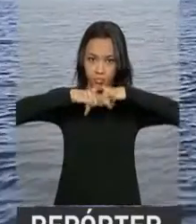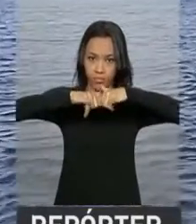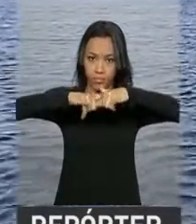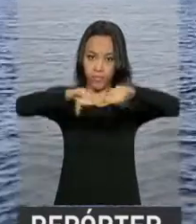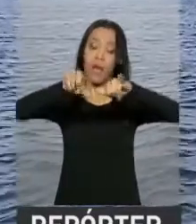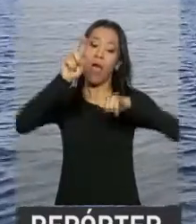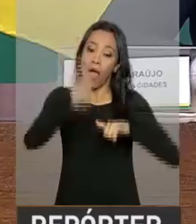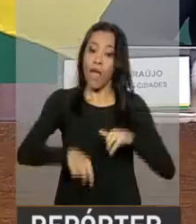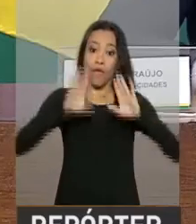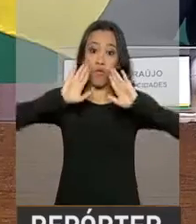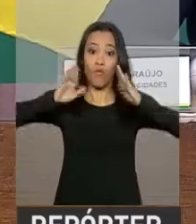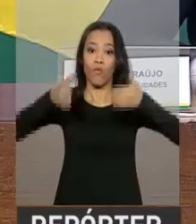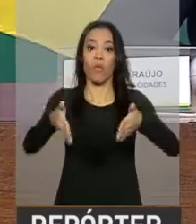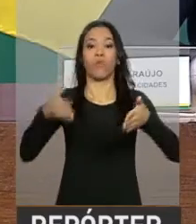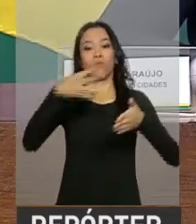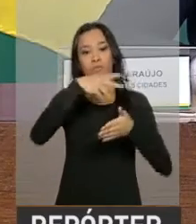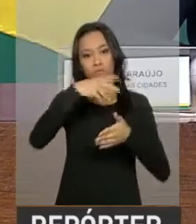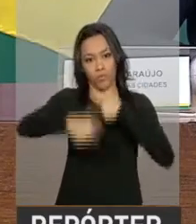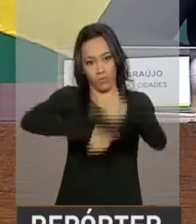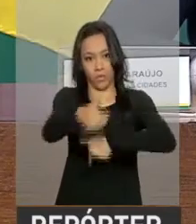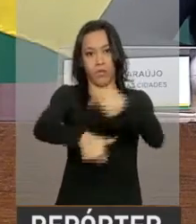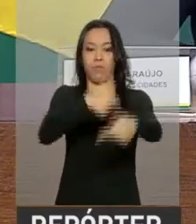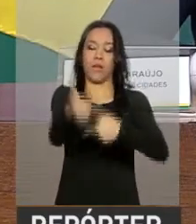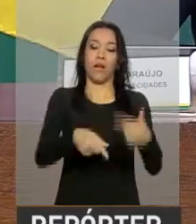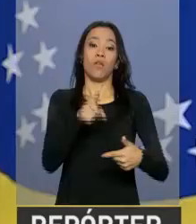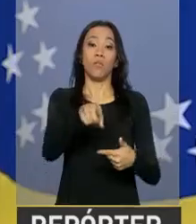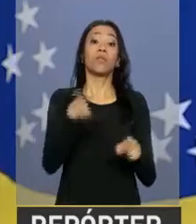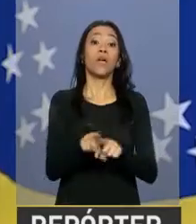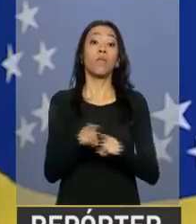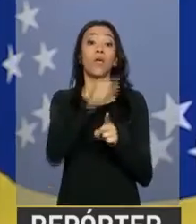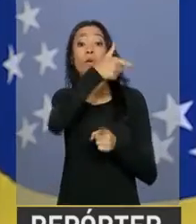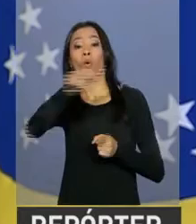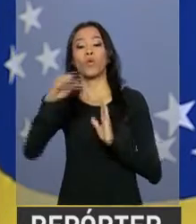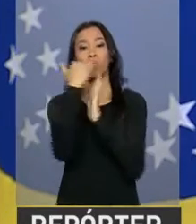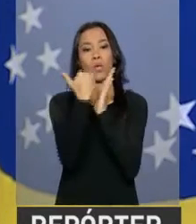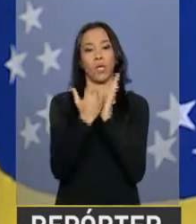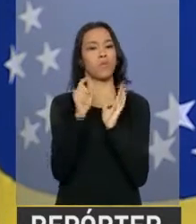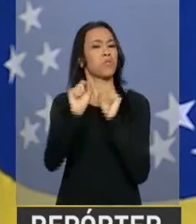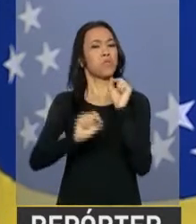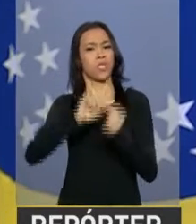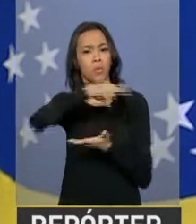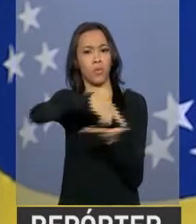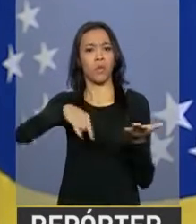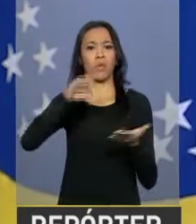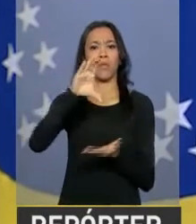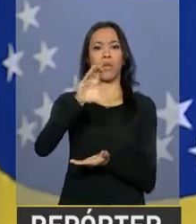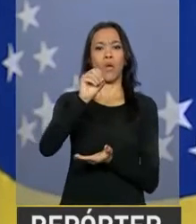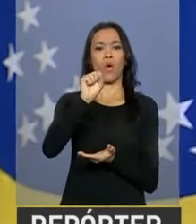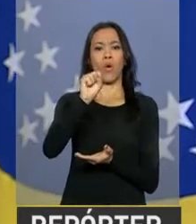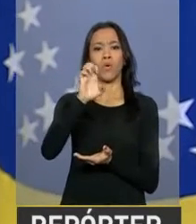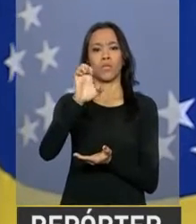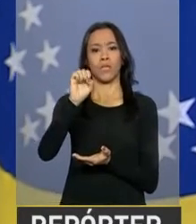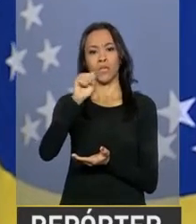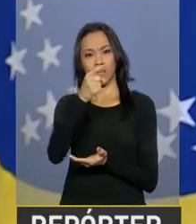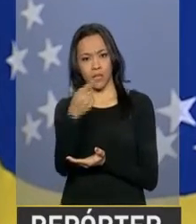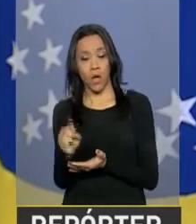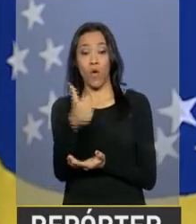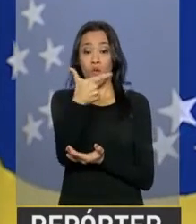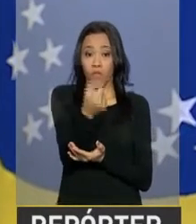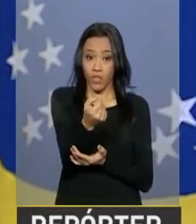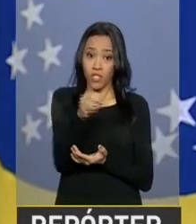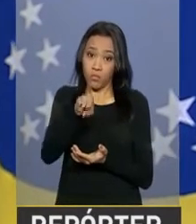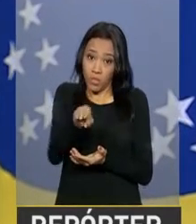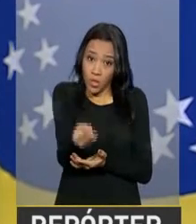prioridade para fortalecer o programa de concessões foi proposta a utilização de 20 bilhões de reais do